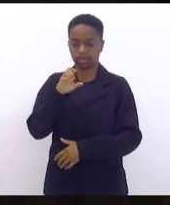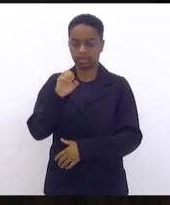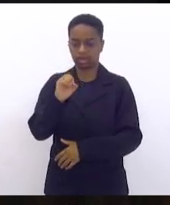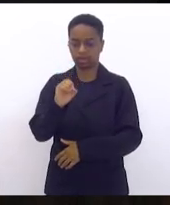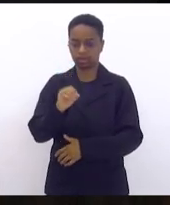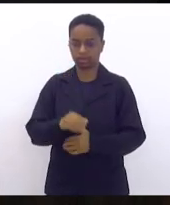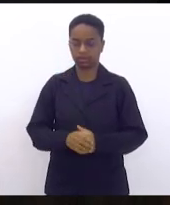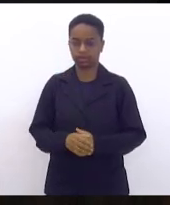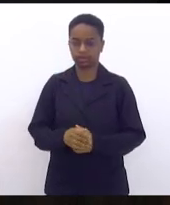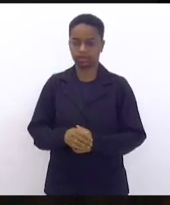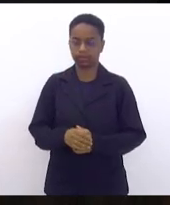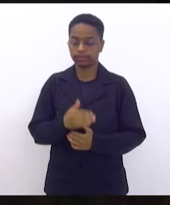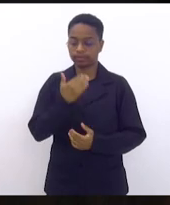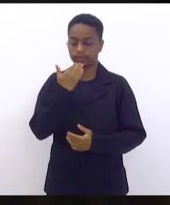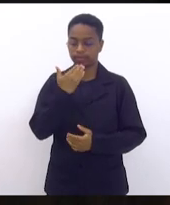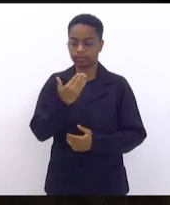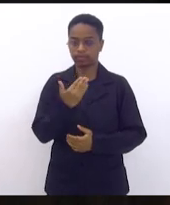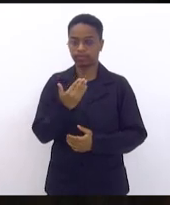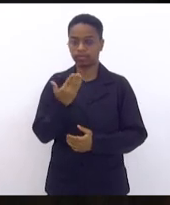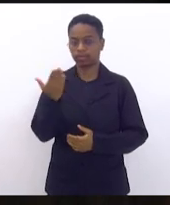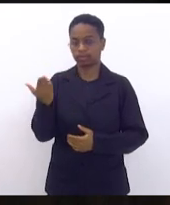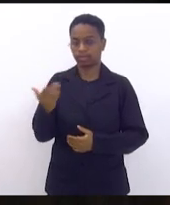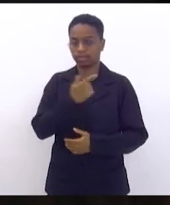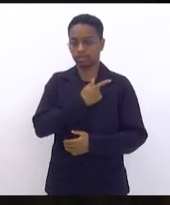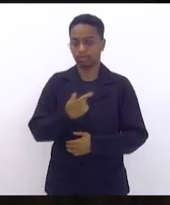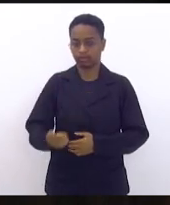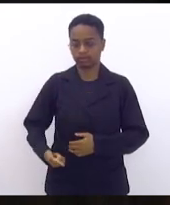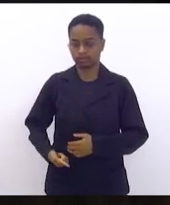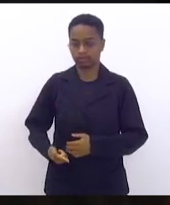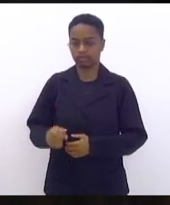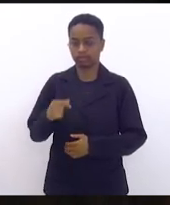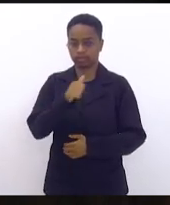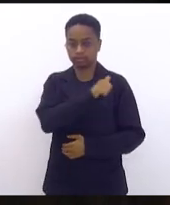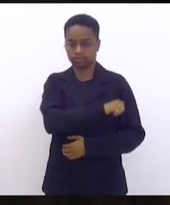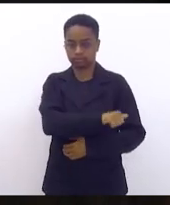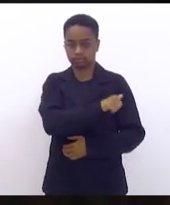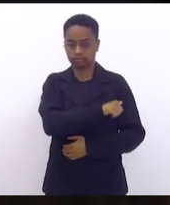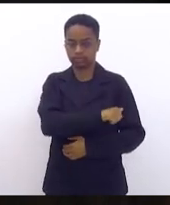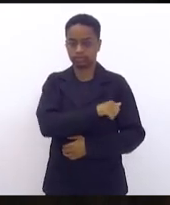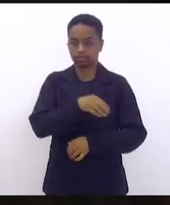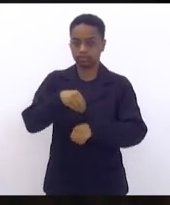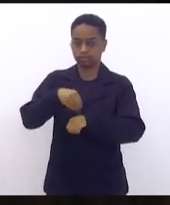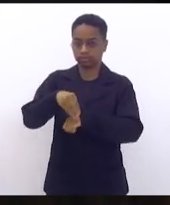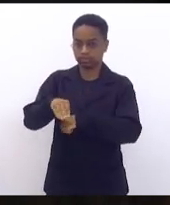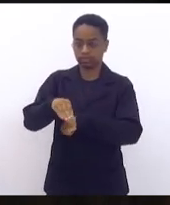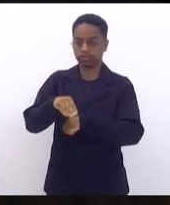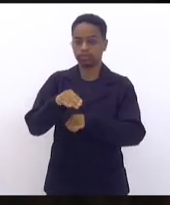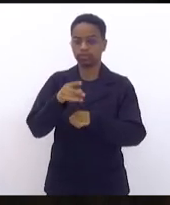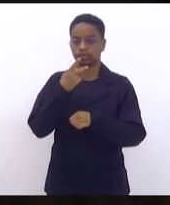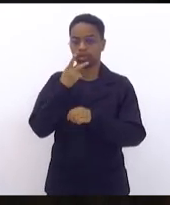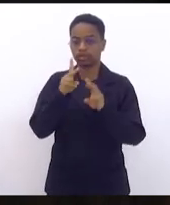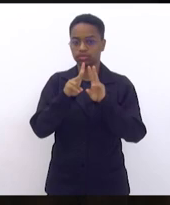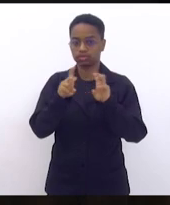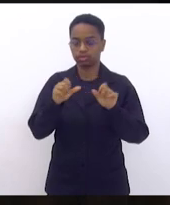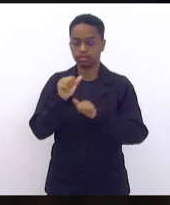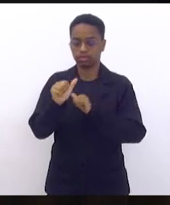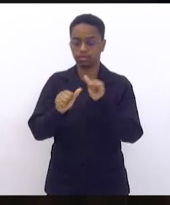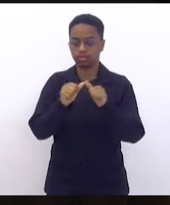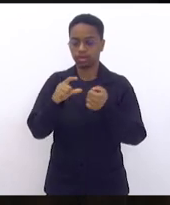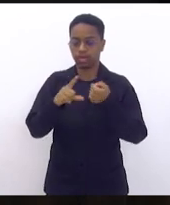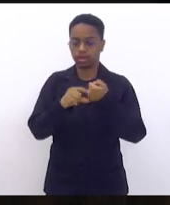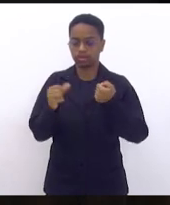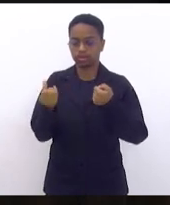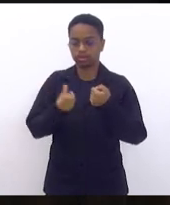Vieira, que solicita ao excelentíssimo senhor governador do estado do Rio de Janeiro o envio de mensagem dispondo sobre a alteração do